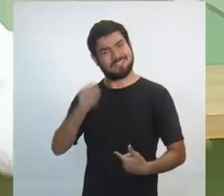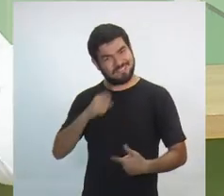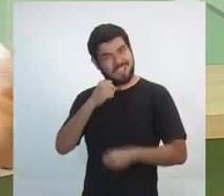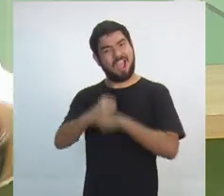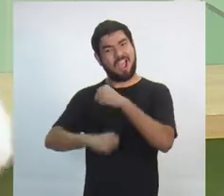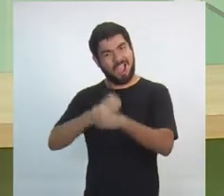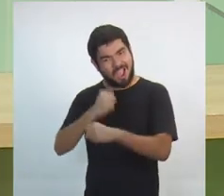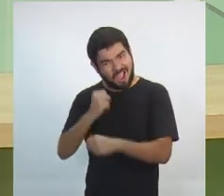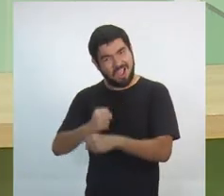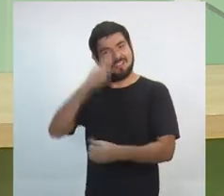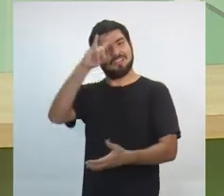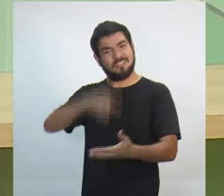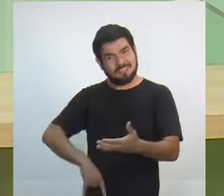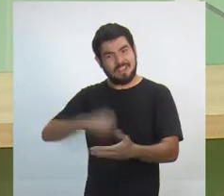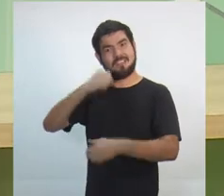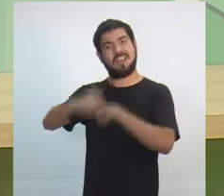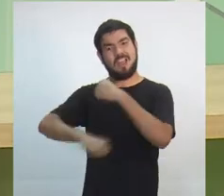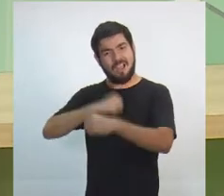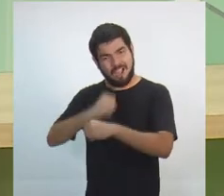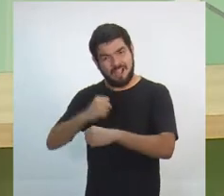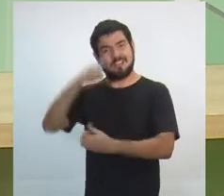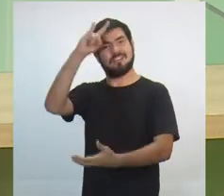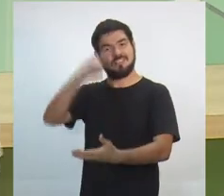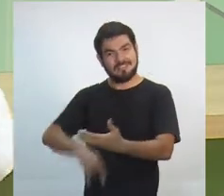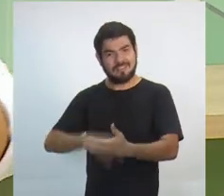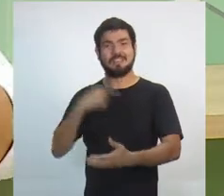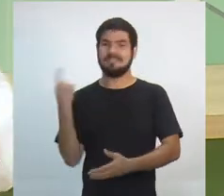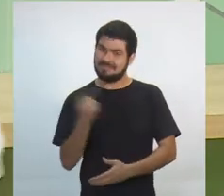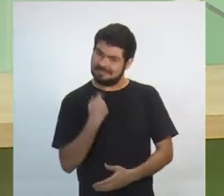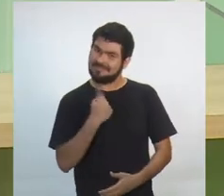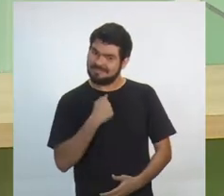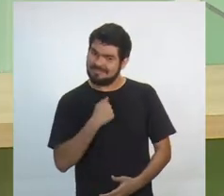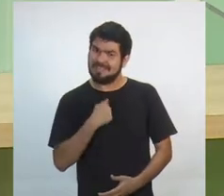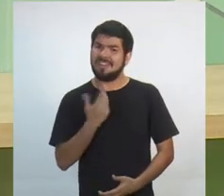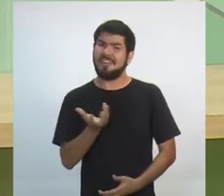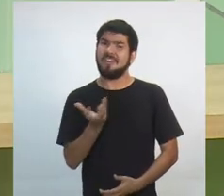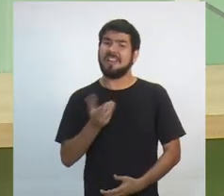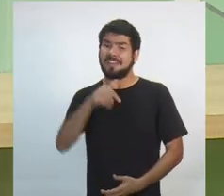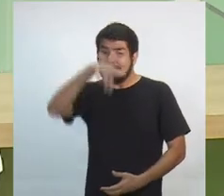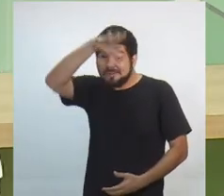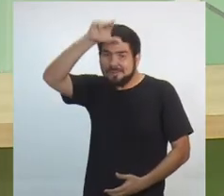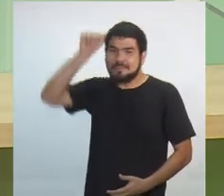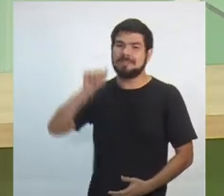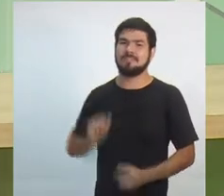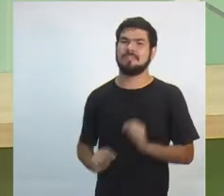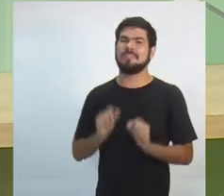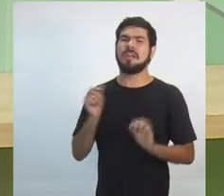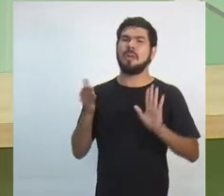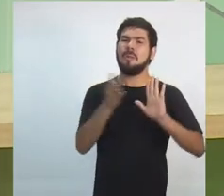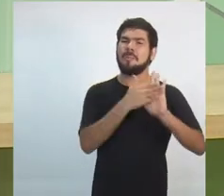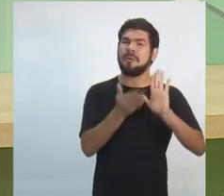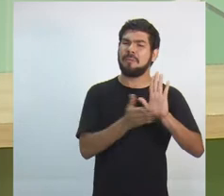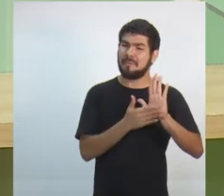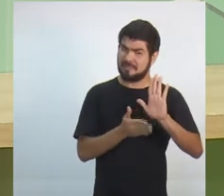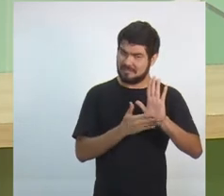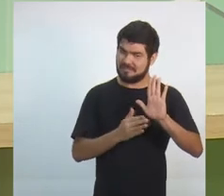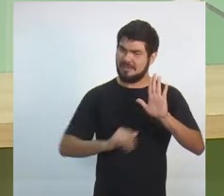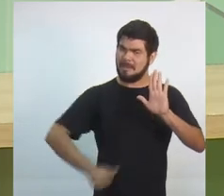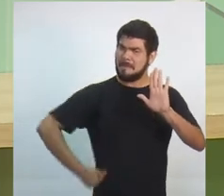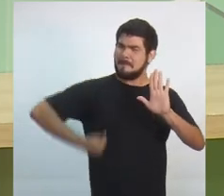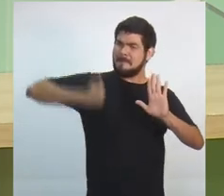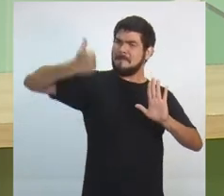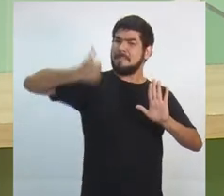nós estaremos fazendo isso na nossa administração. Eu quero trazer para o Amazonas uma proposta exitosa